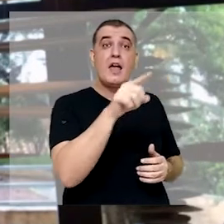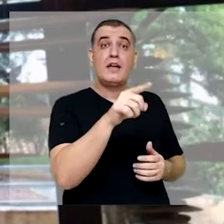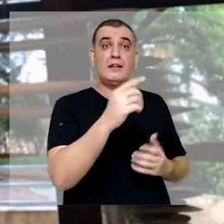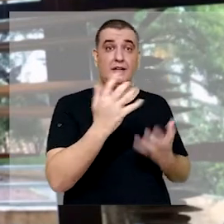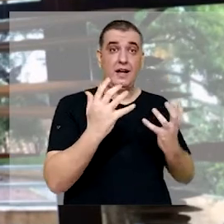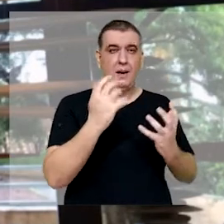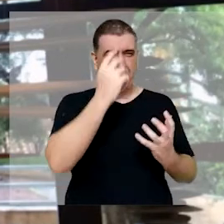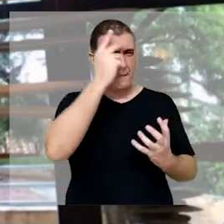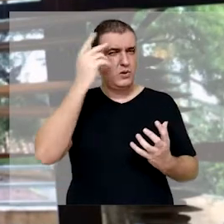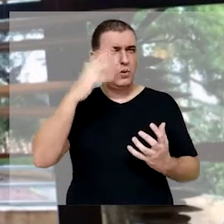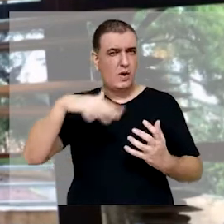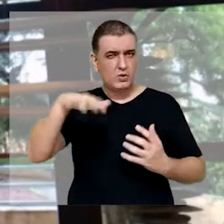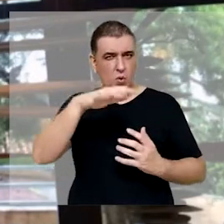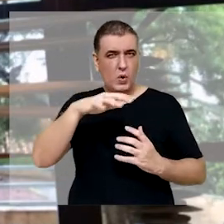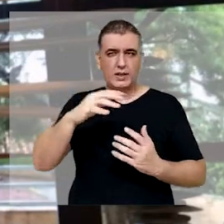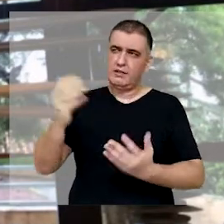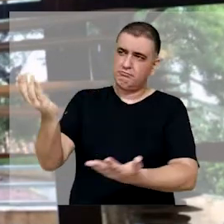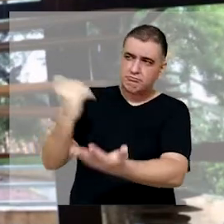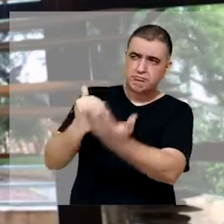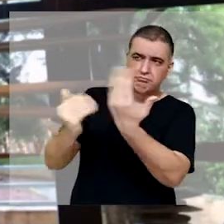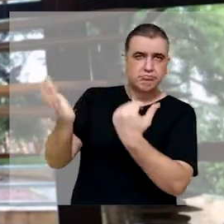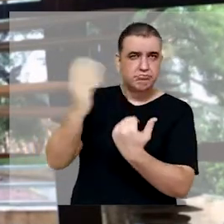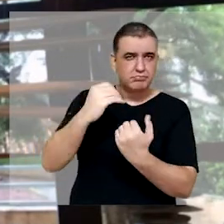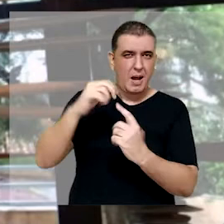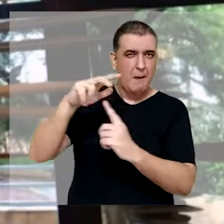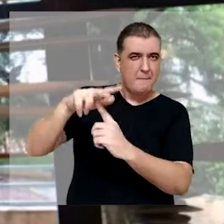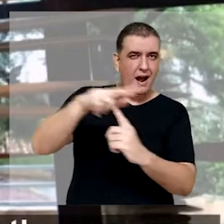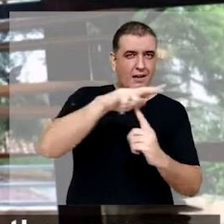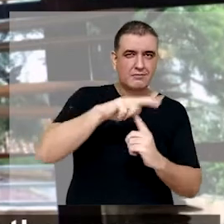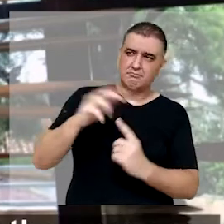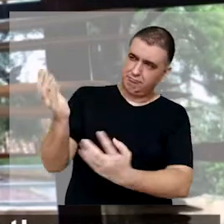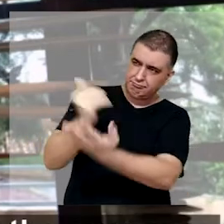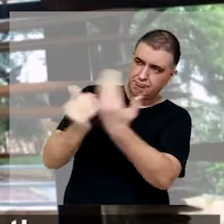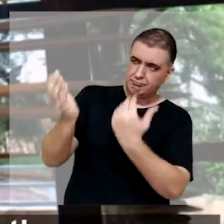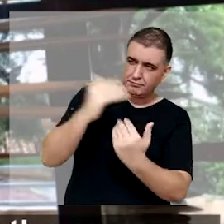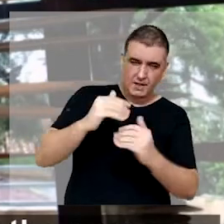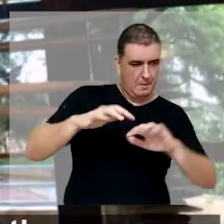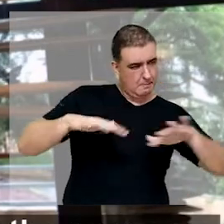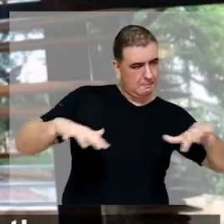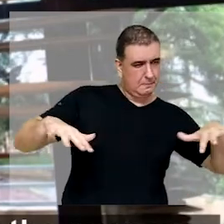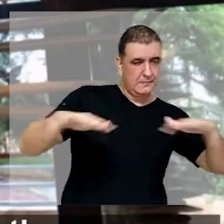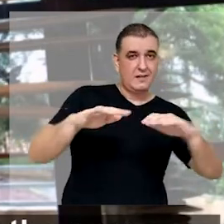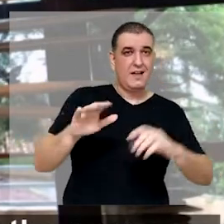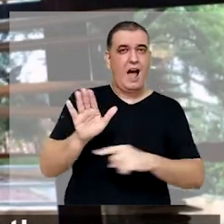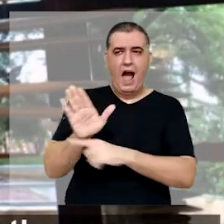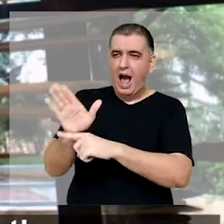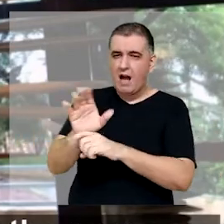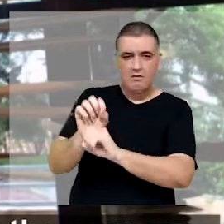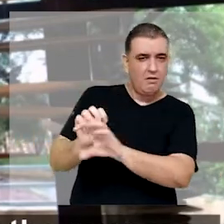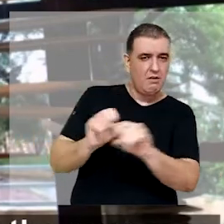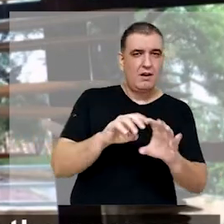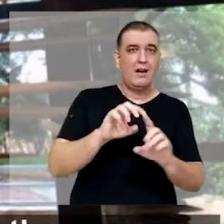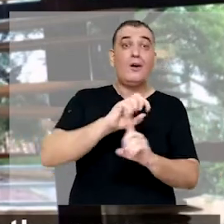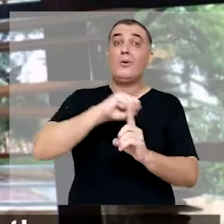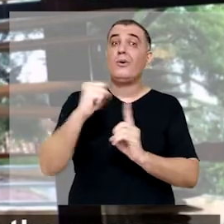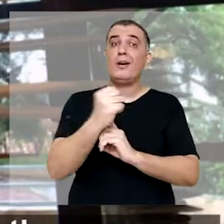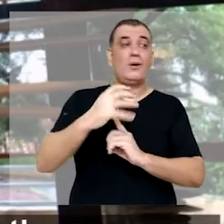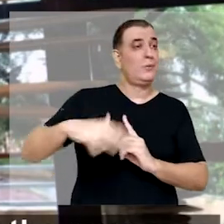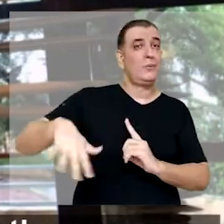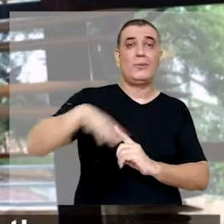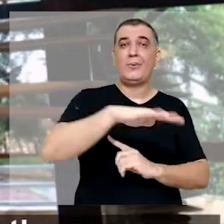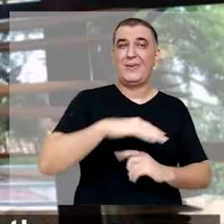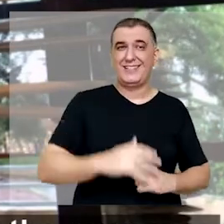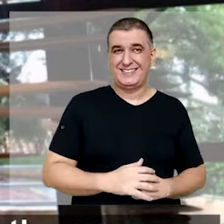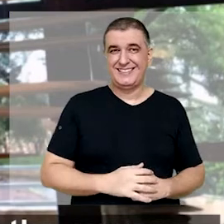eles levavam para a praça pública, para ter o contato com o povo. Tinha uma mentalidade dessa muito bacana, eu achei muito